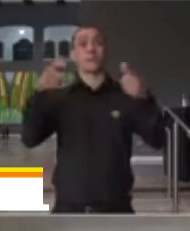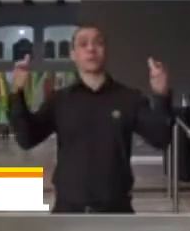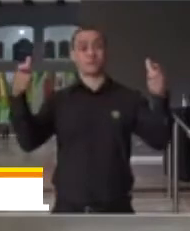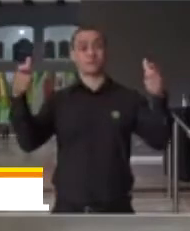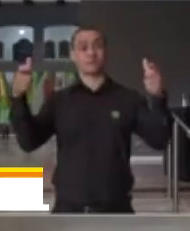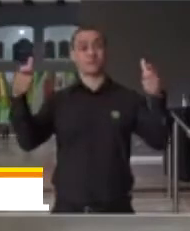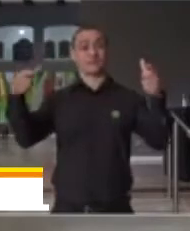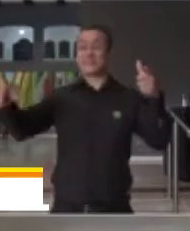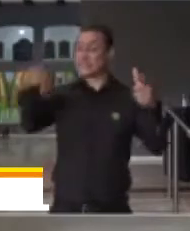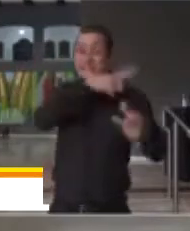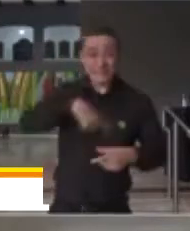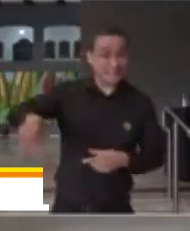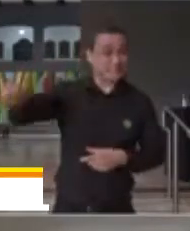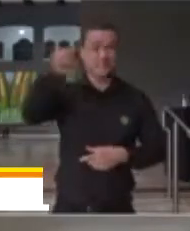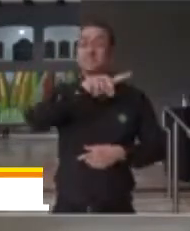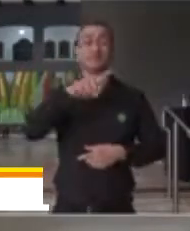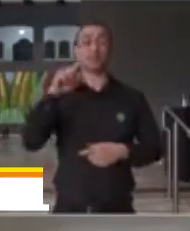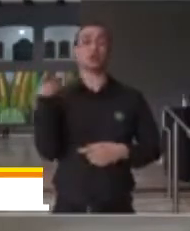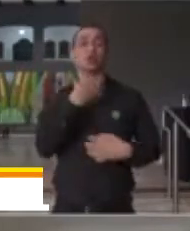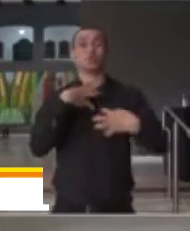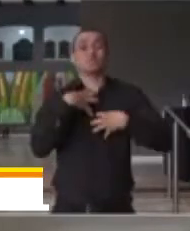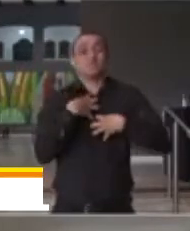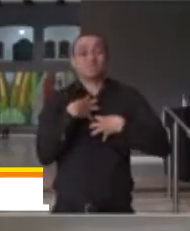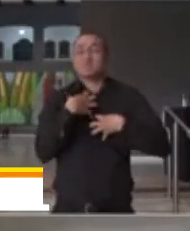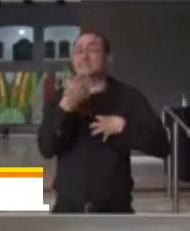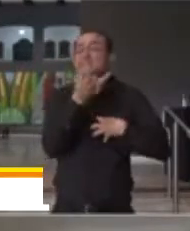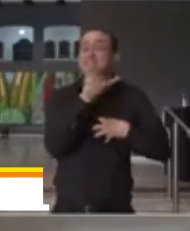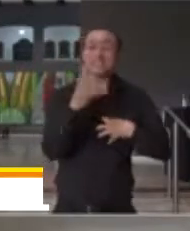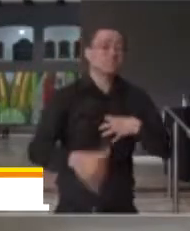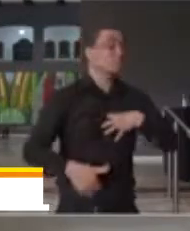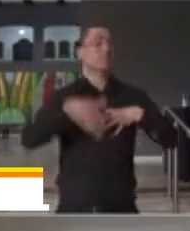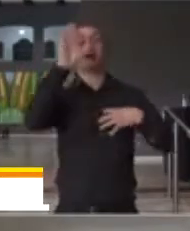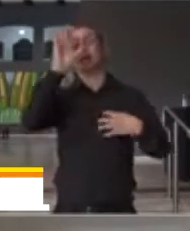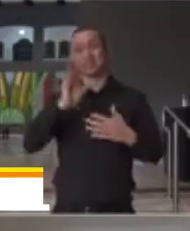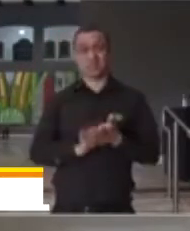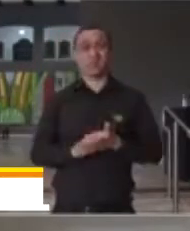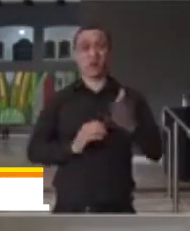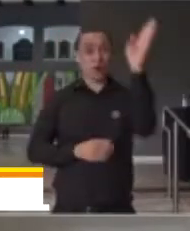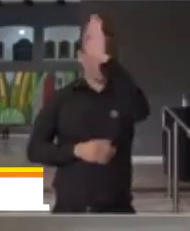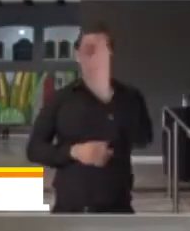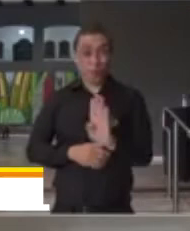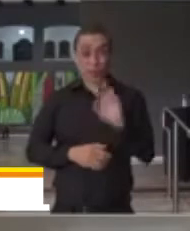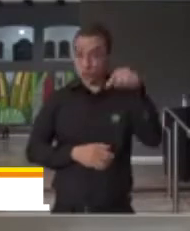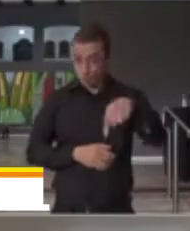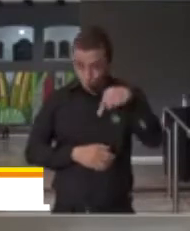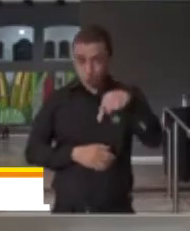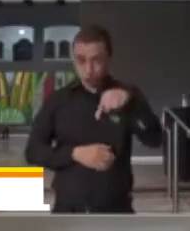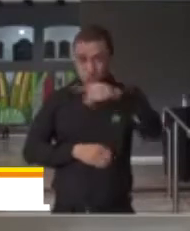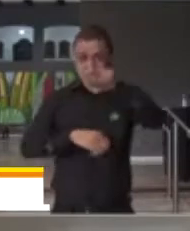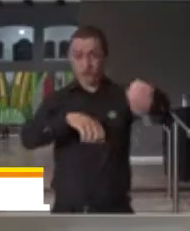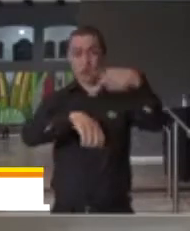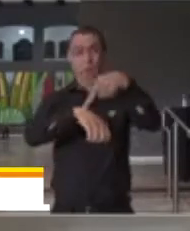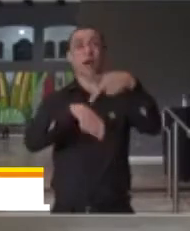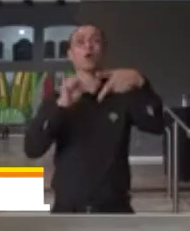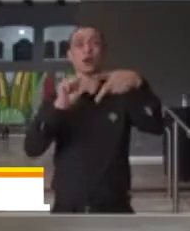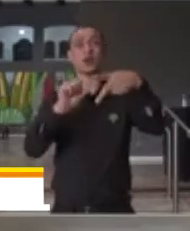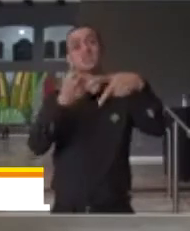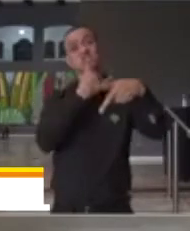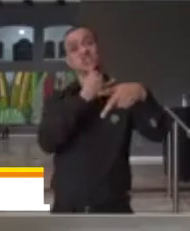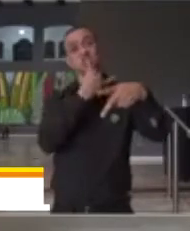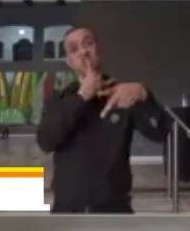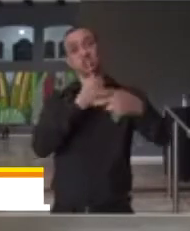tudo isso traz profunda tristeza o brasil hoje é um país triste